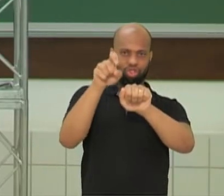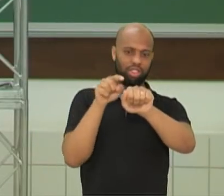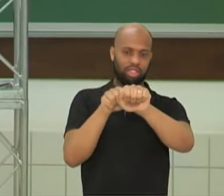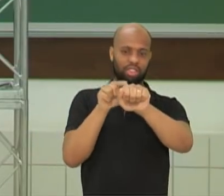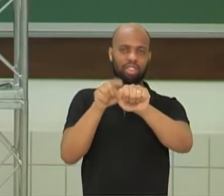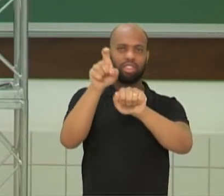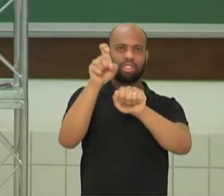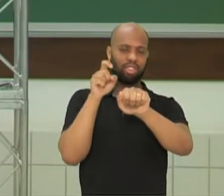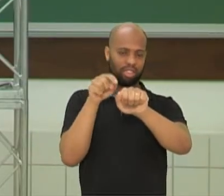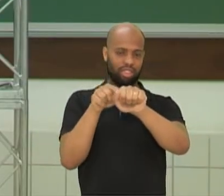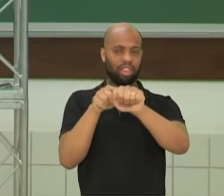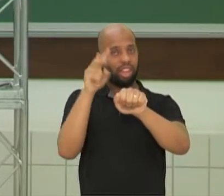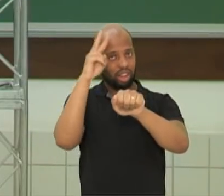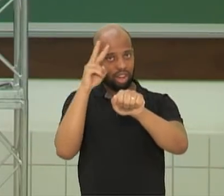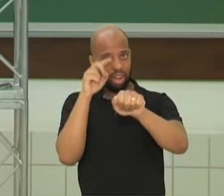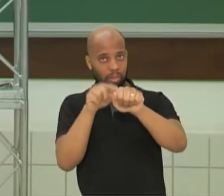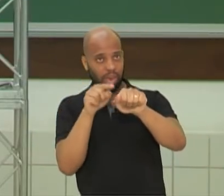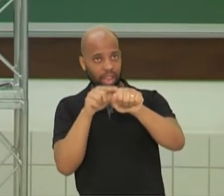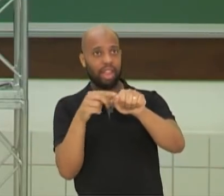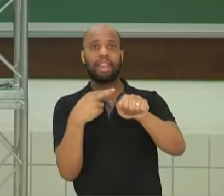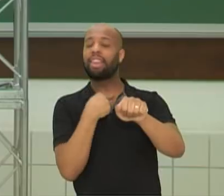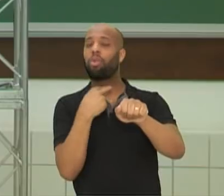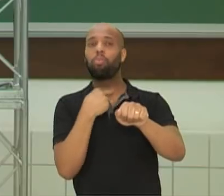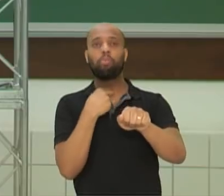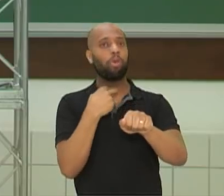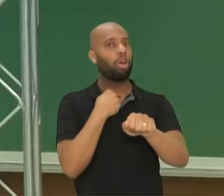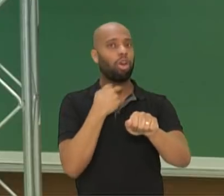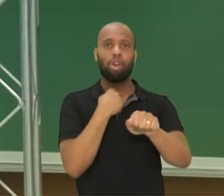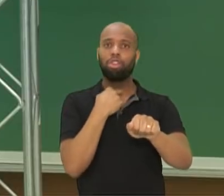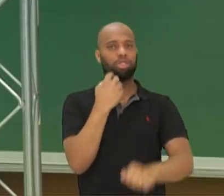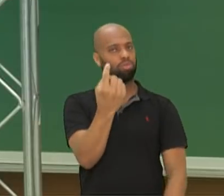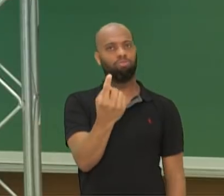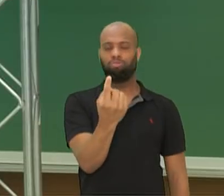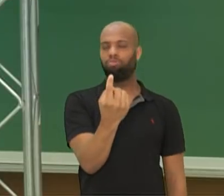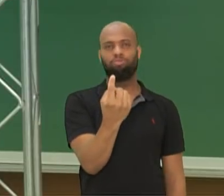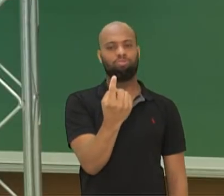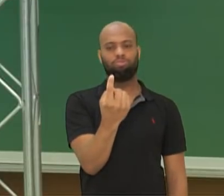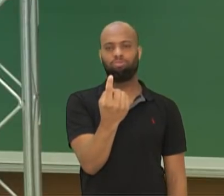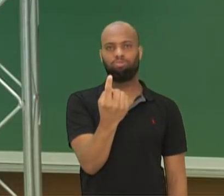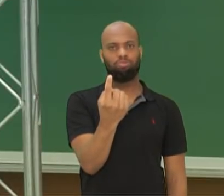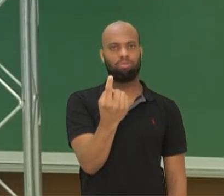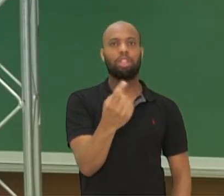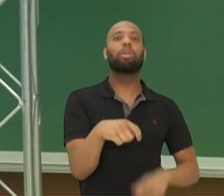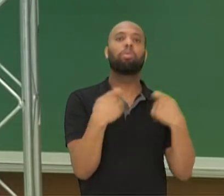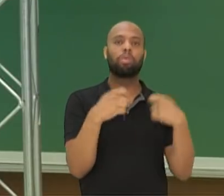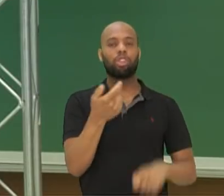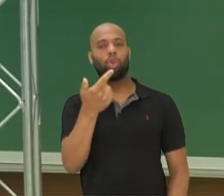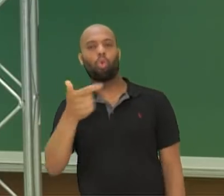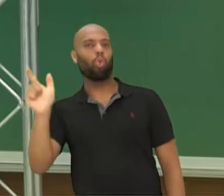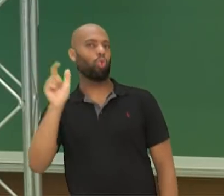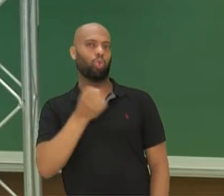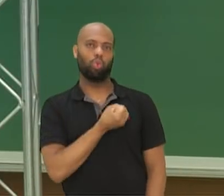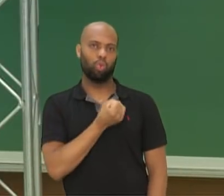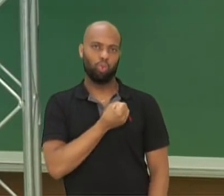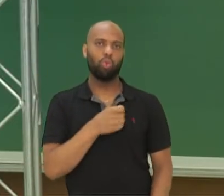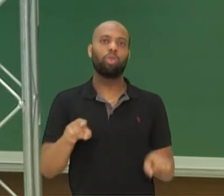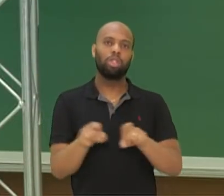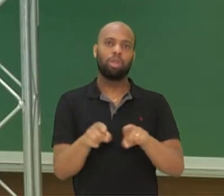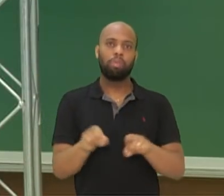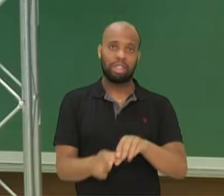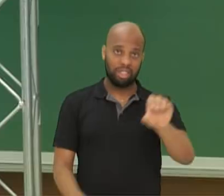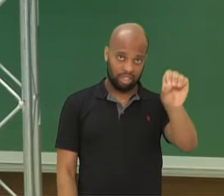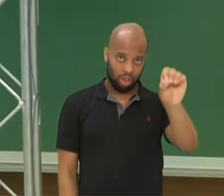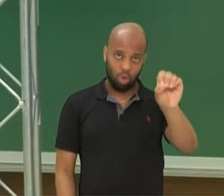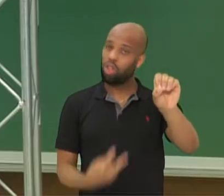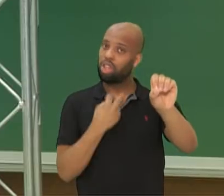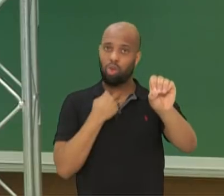a, lembrando, o a não pode ser 1, tem que ser diferente de 1 e tem que ser maior